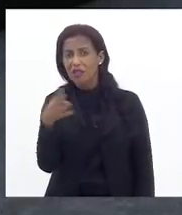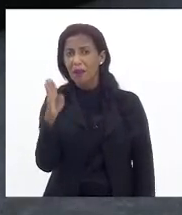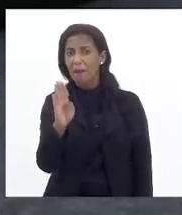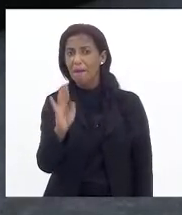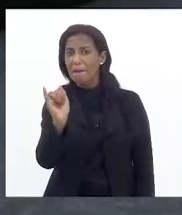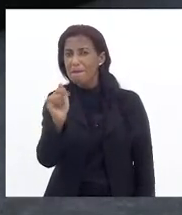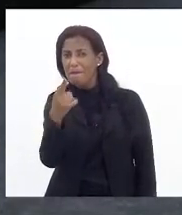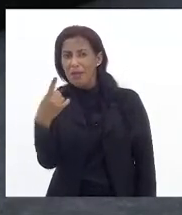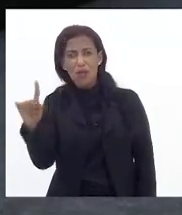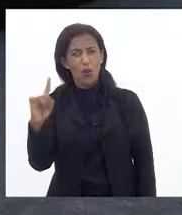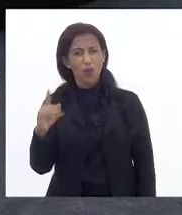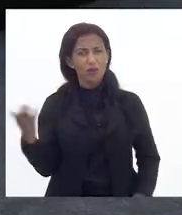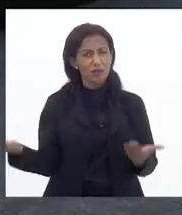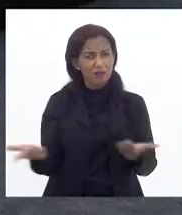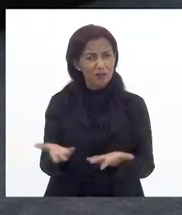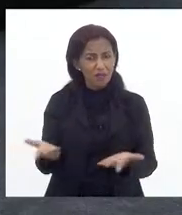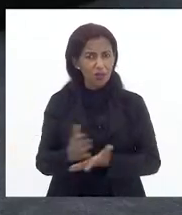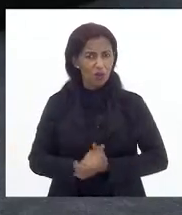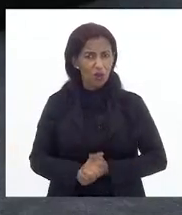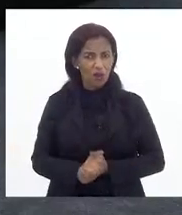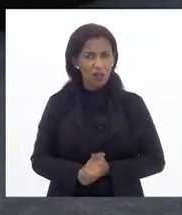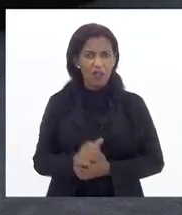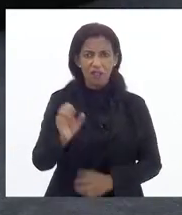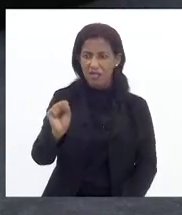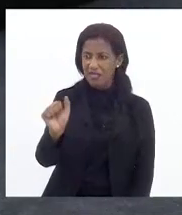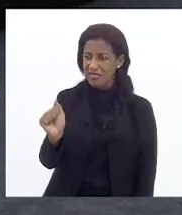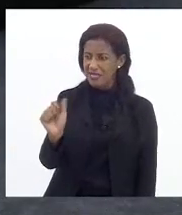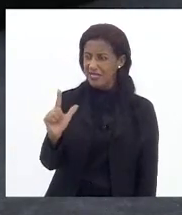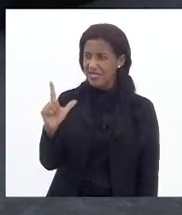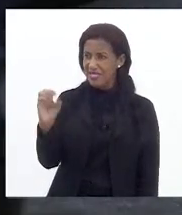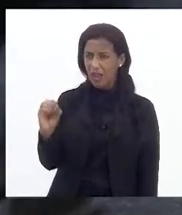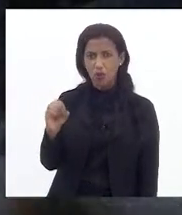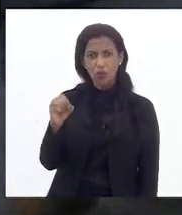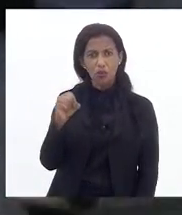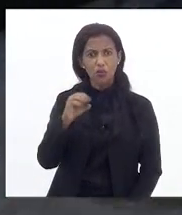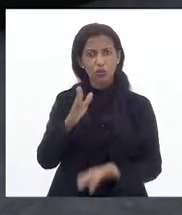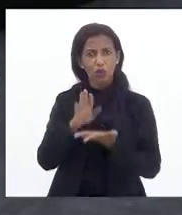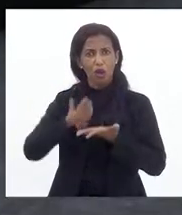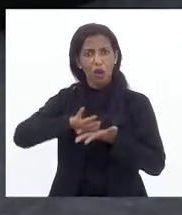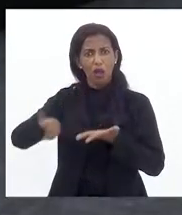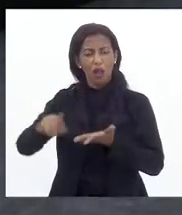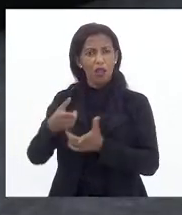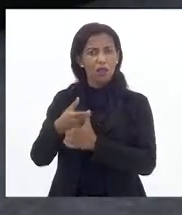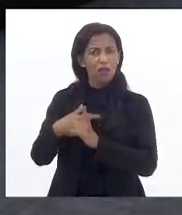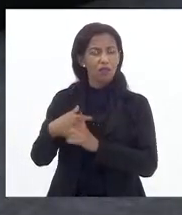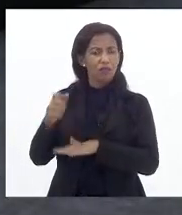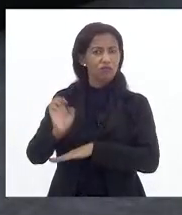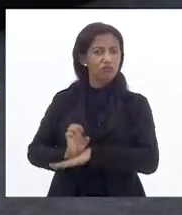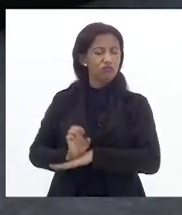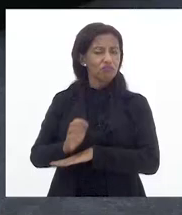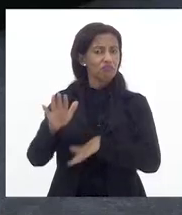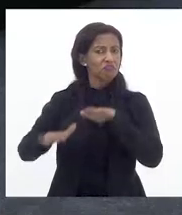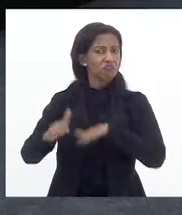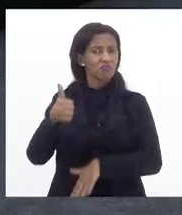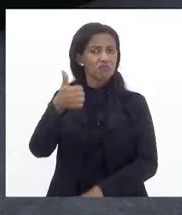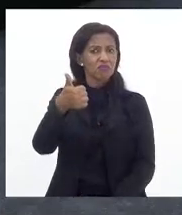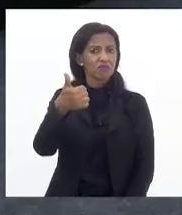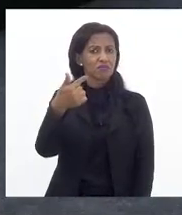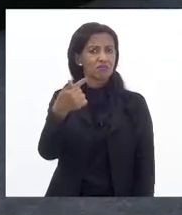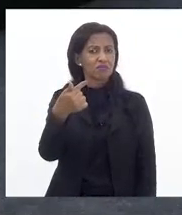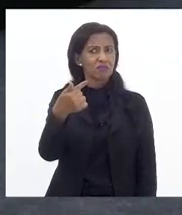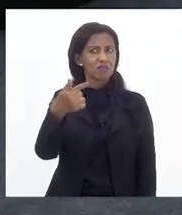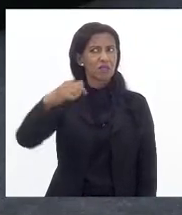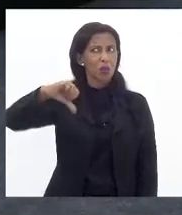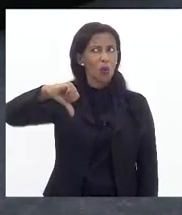e agora nós temos um saldo só dali 9496 dessa dívida do Estado de Janeiro que tá então de